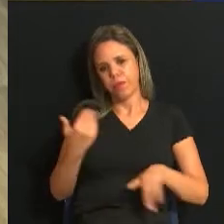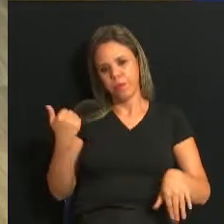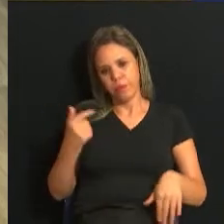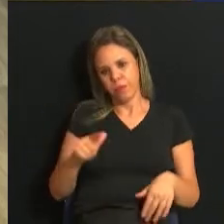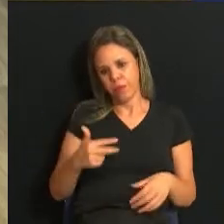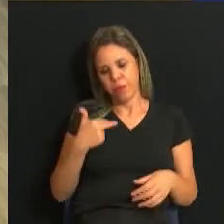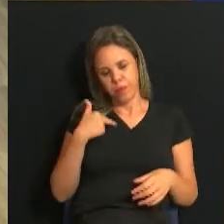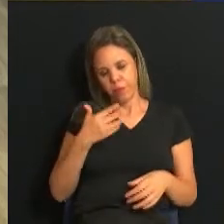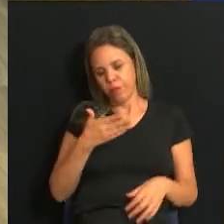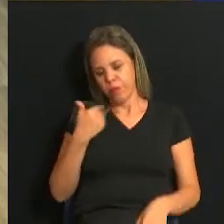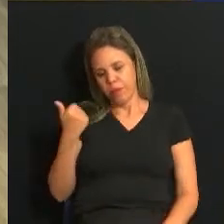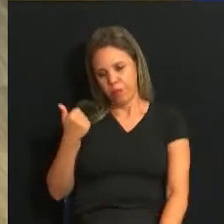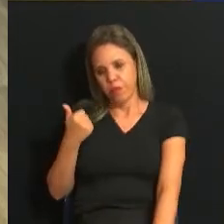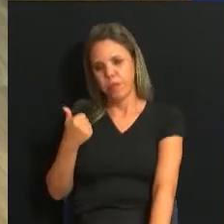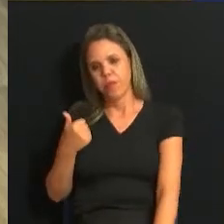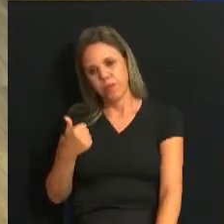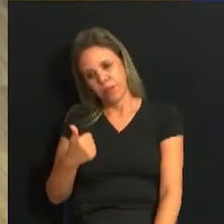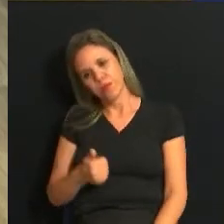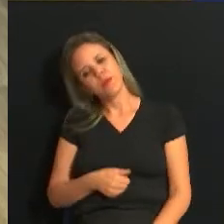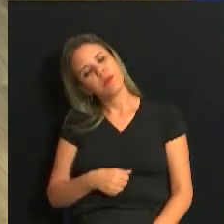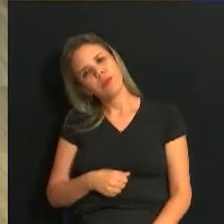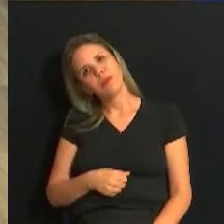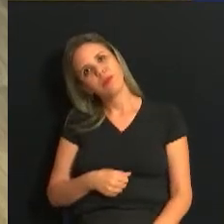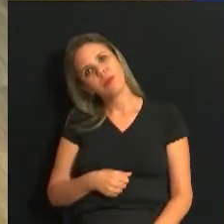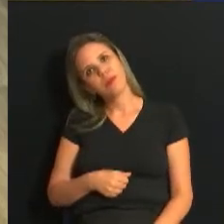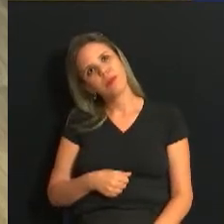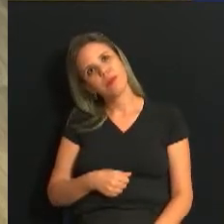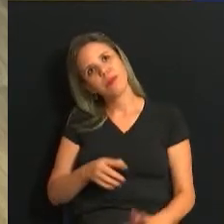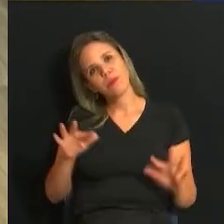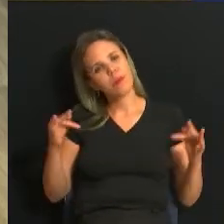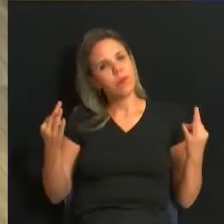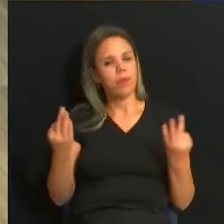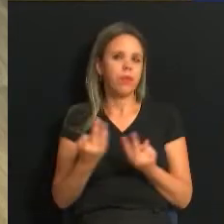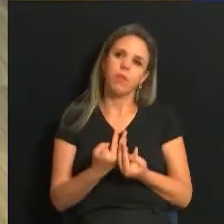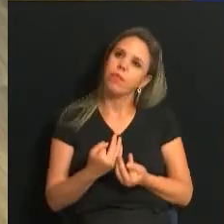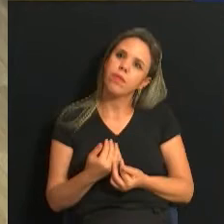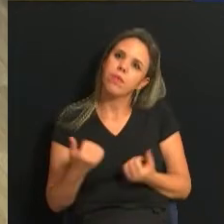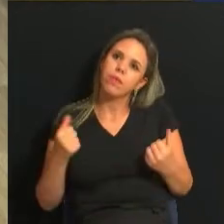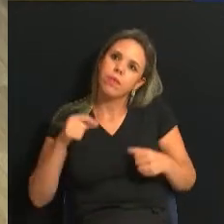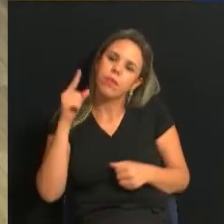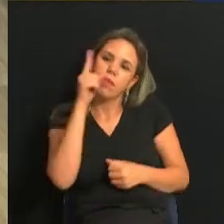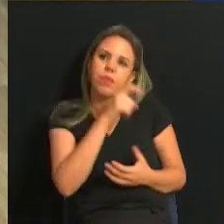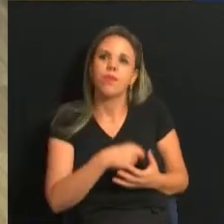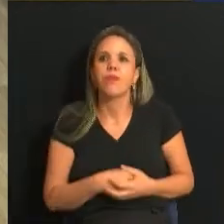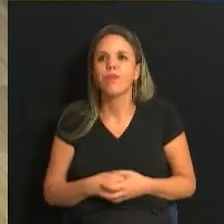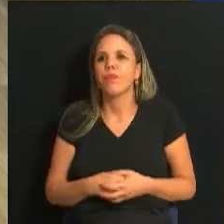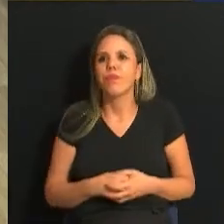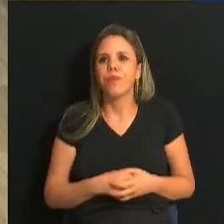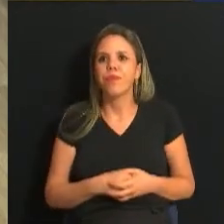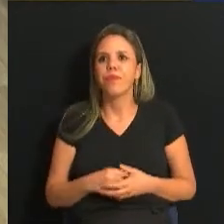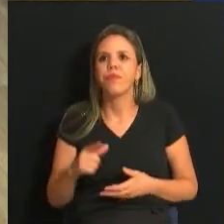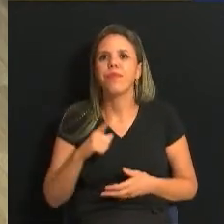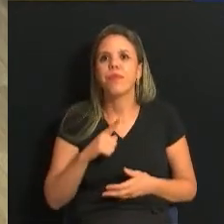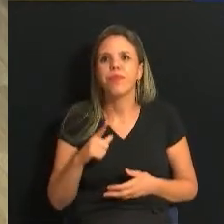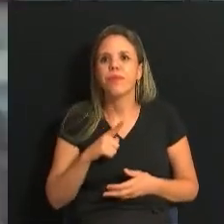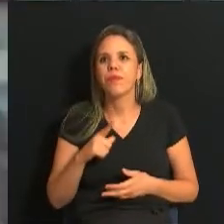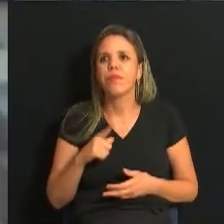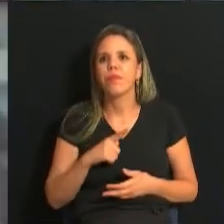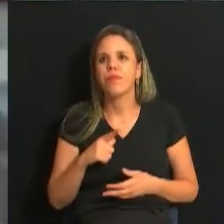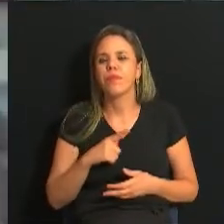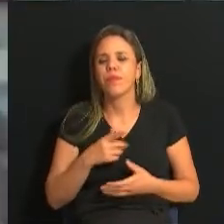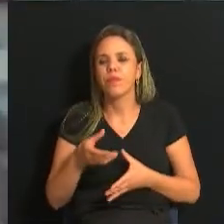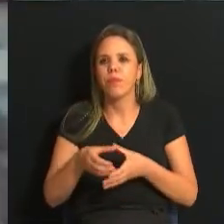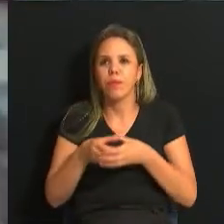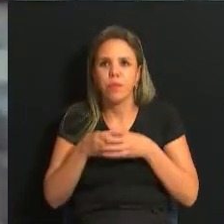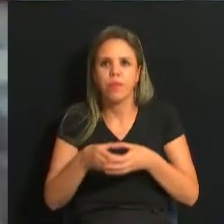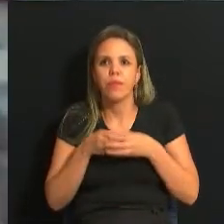é a melhor situação. E quando é da família, fica ainda mais difícil, porque você tem um lugar de